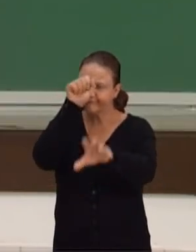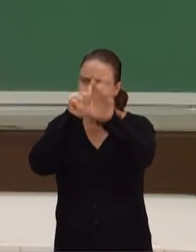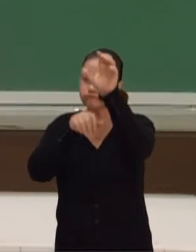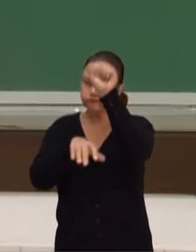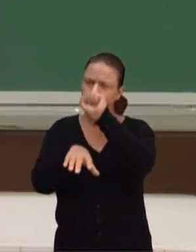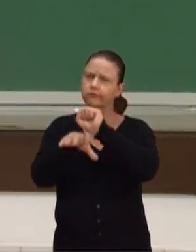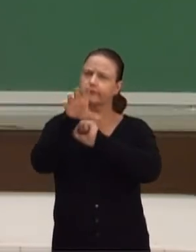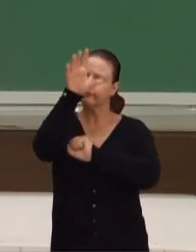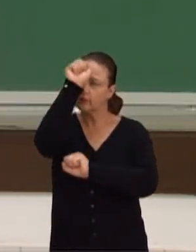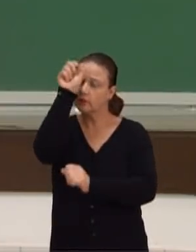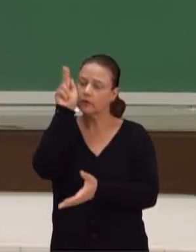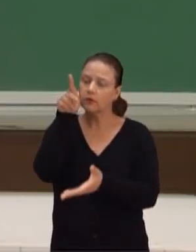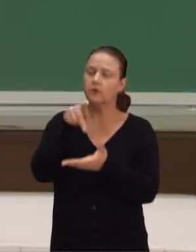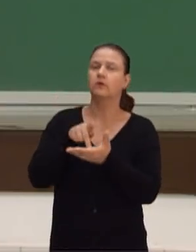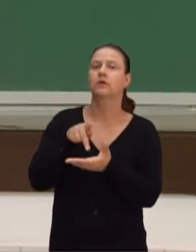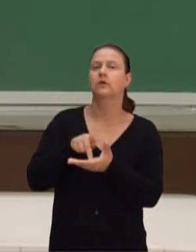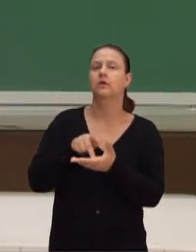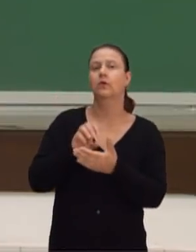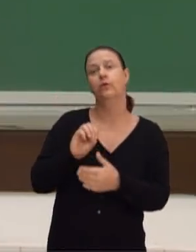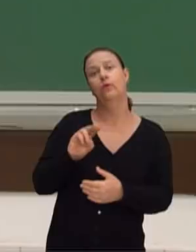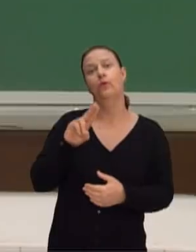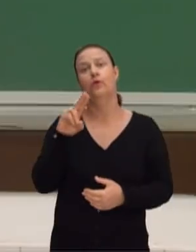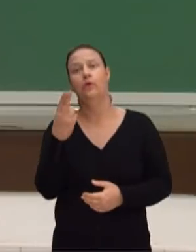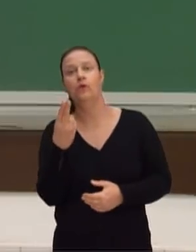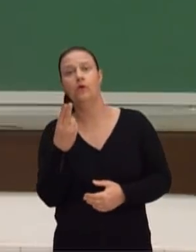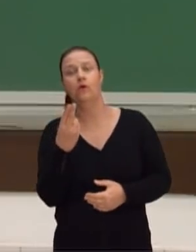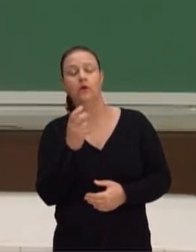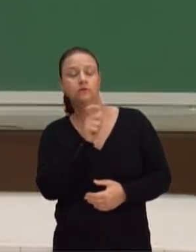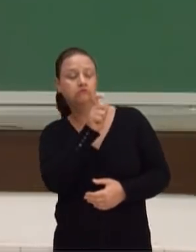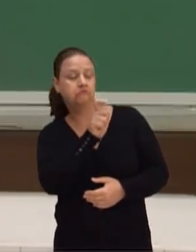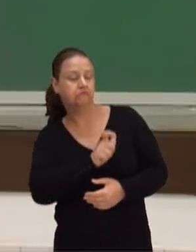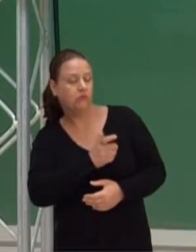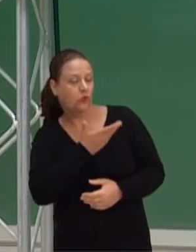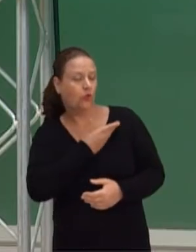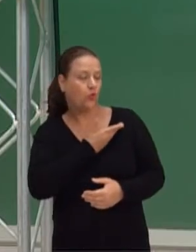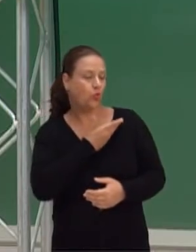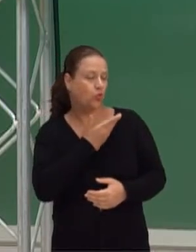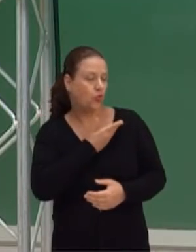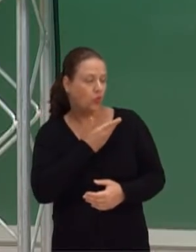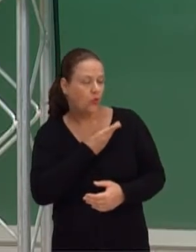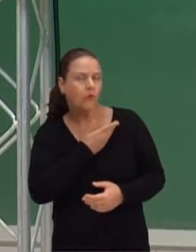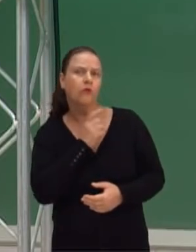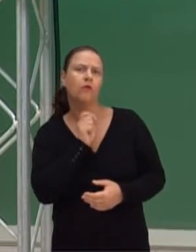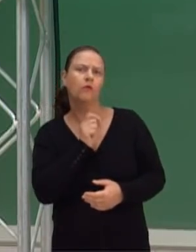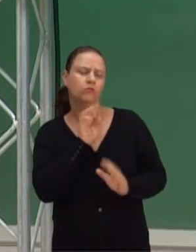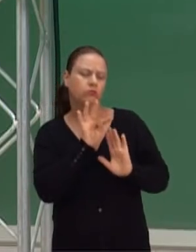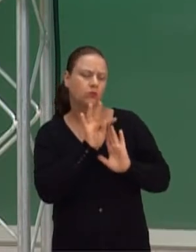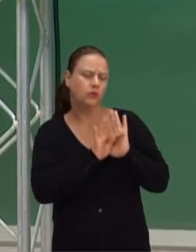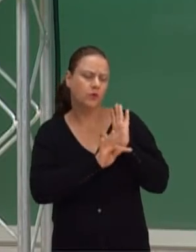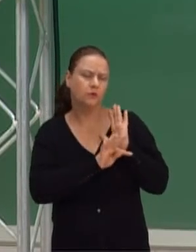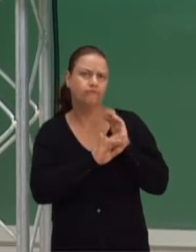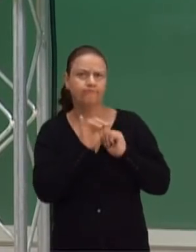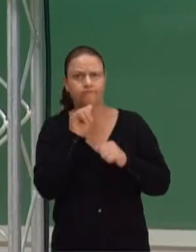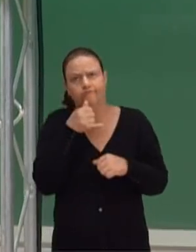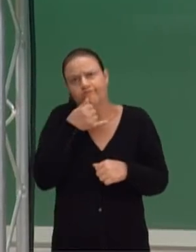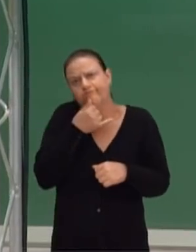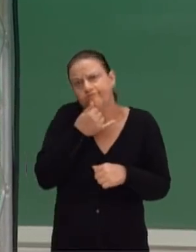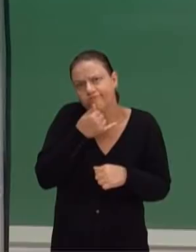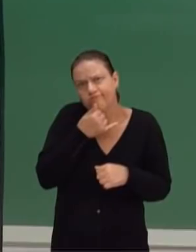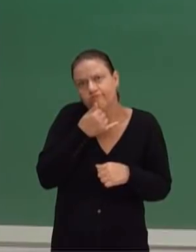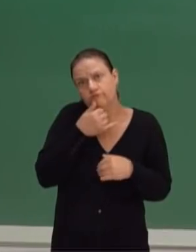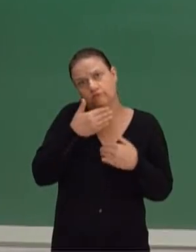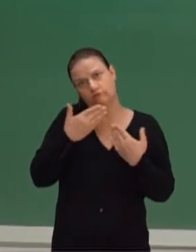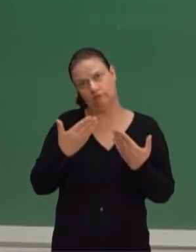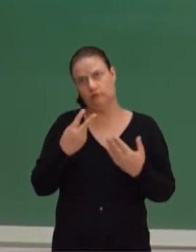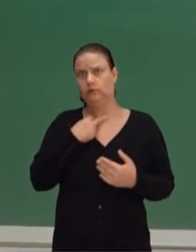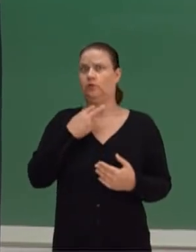ou podemos fazer com que o nosso colega, que nós vamos falar do texto dele aqui, fique muito triste, muito chateado.